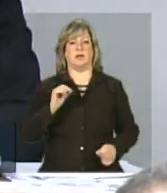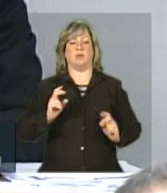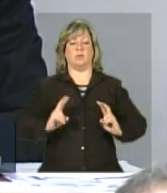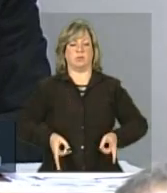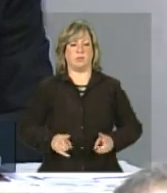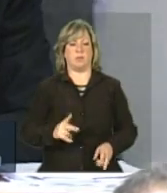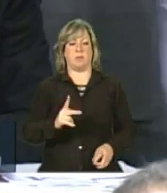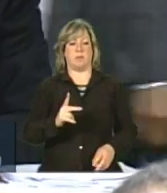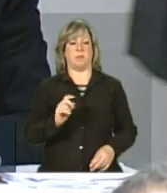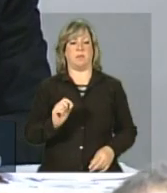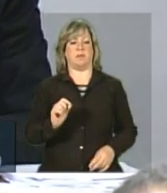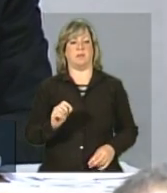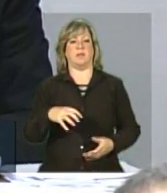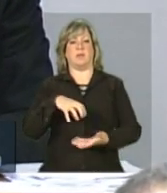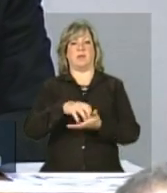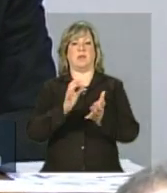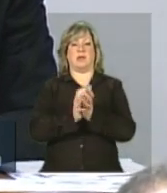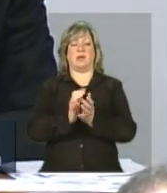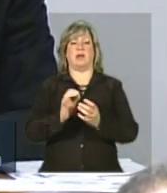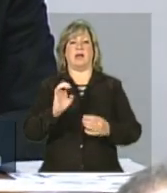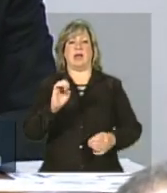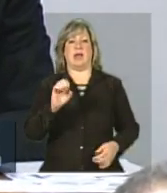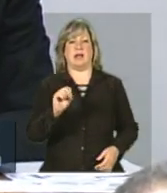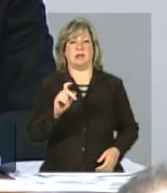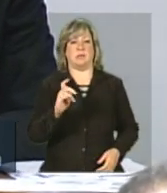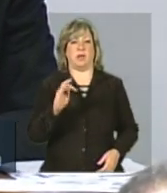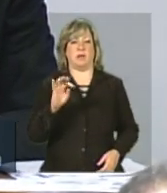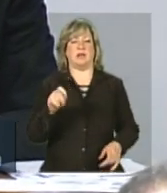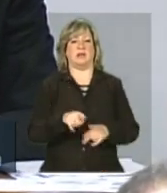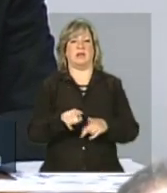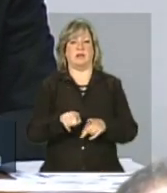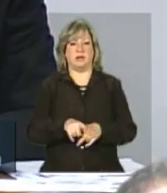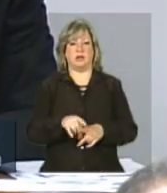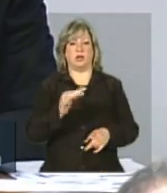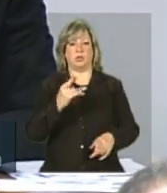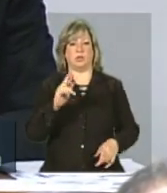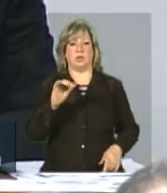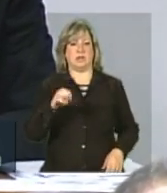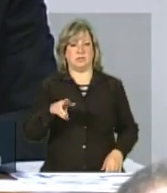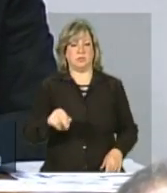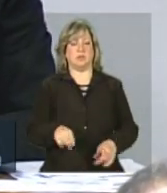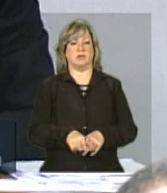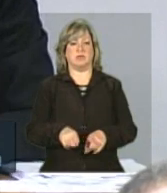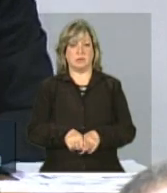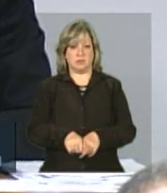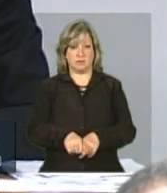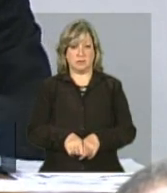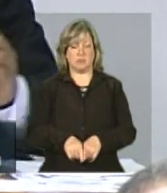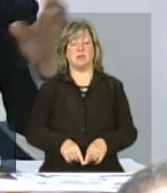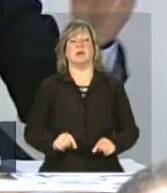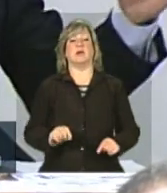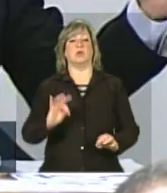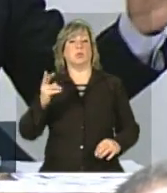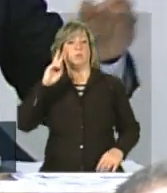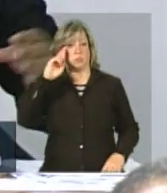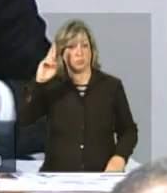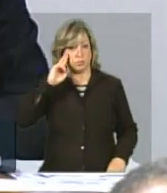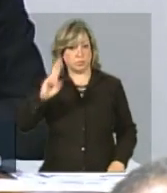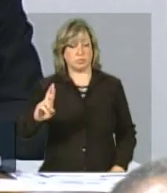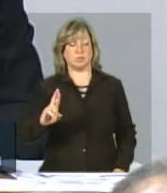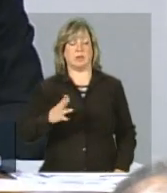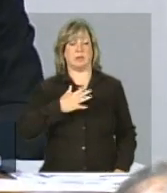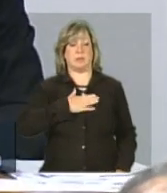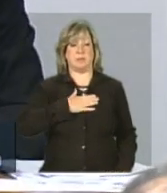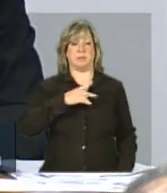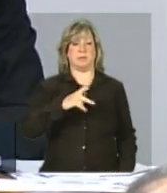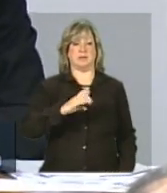permanente, que é a Comissão de Esporte e Turismo. Queria aproveitar para saudar aqui também a presença dos líderes, o líder do meu partido, do